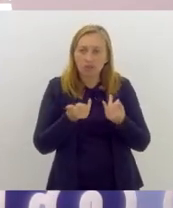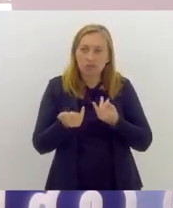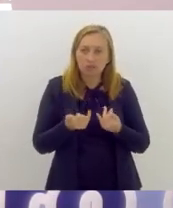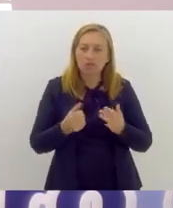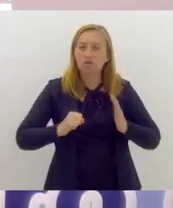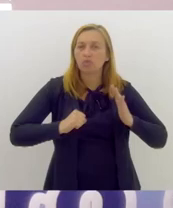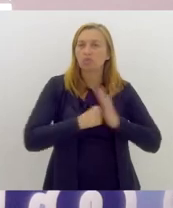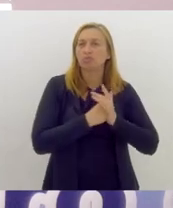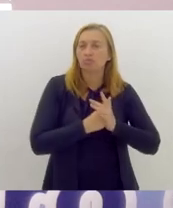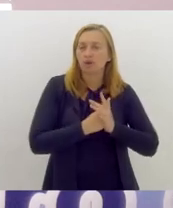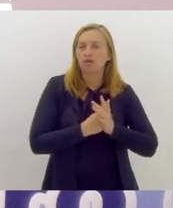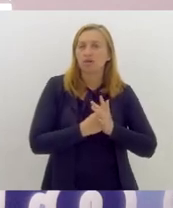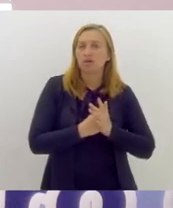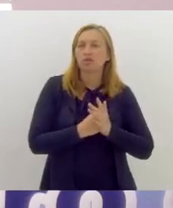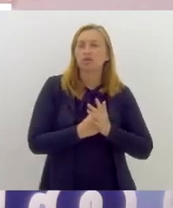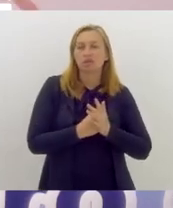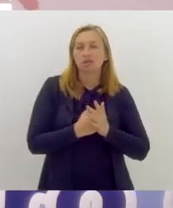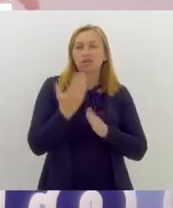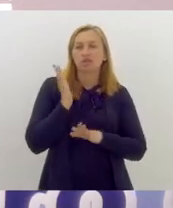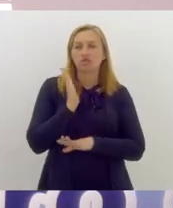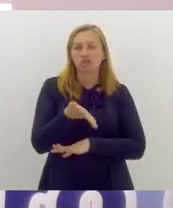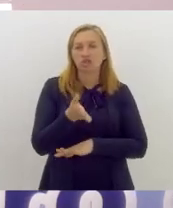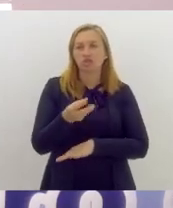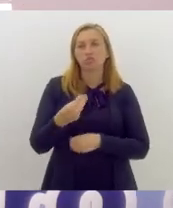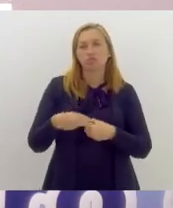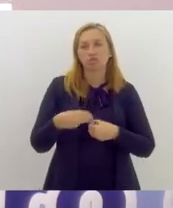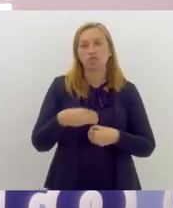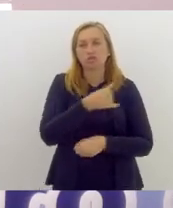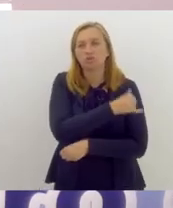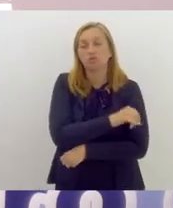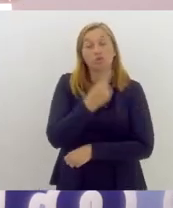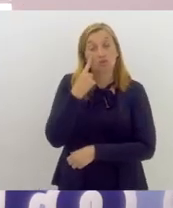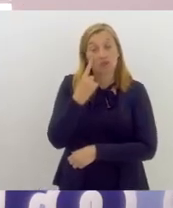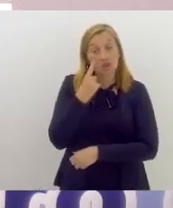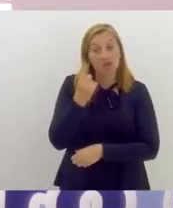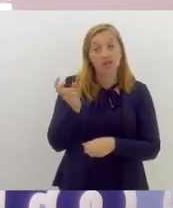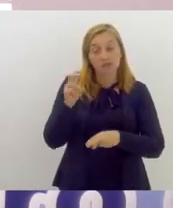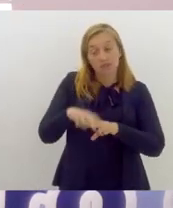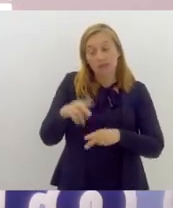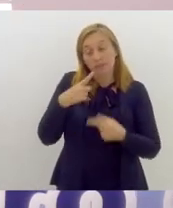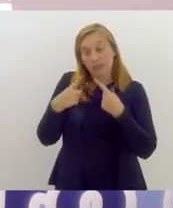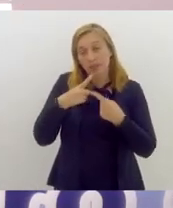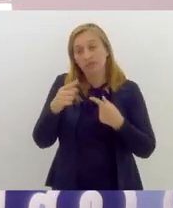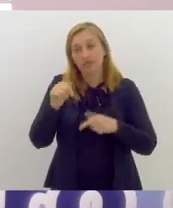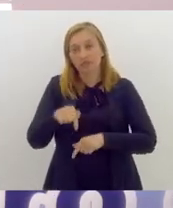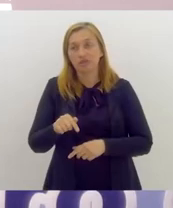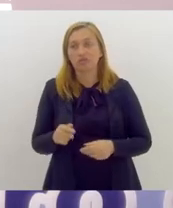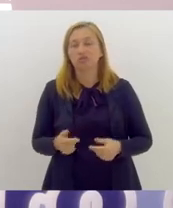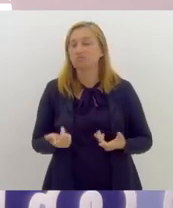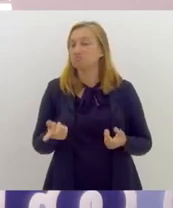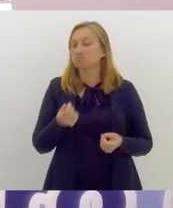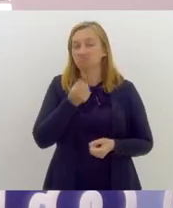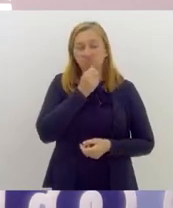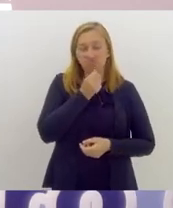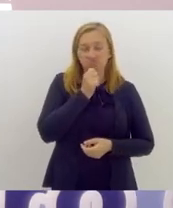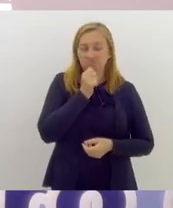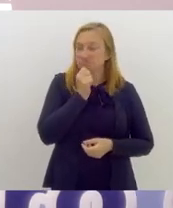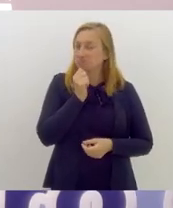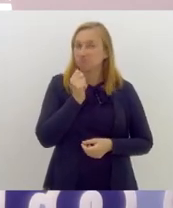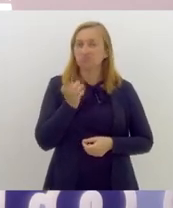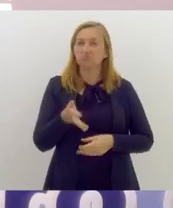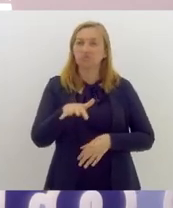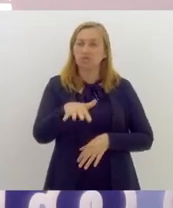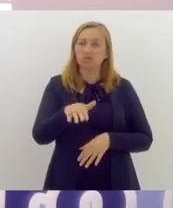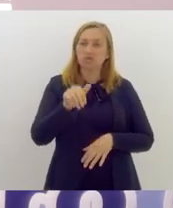que o impacto é gerado esse direto no município do Rio Vamos tentar aqui sentar e discutir isso aqui não em momento nenhum município de Janeiro